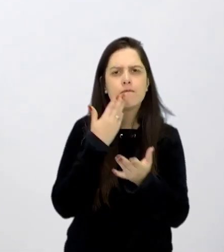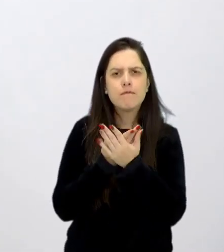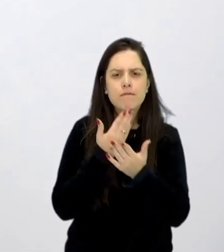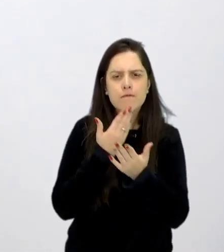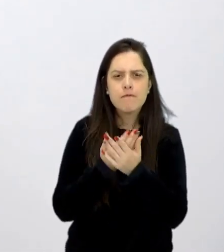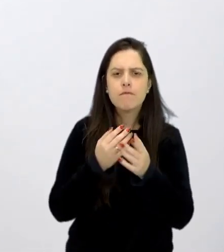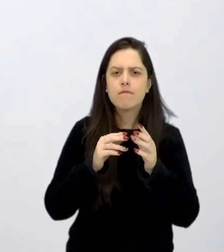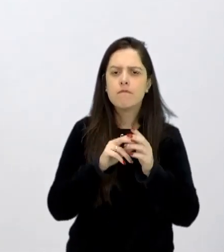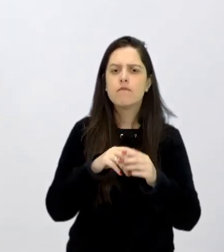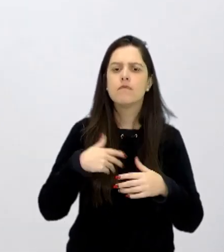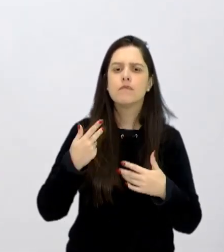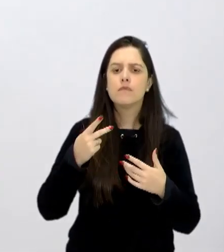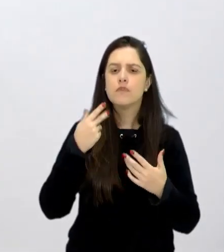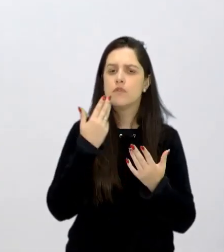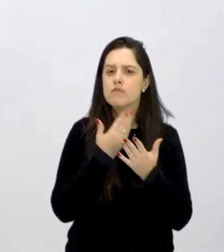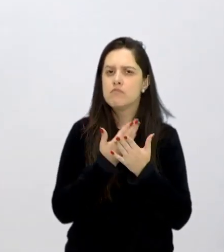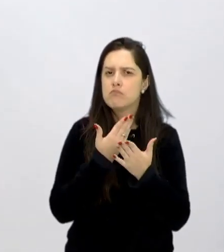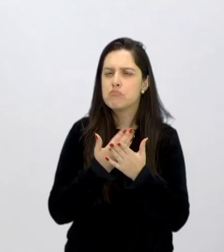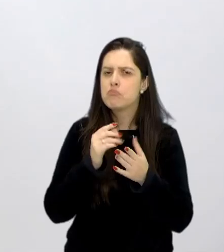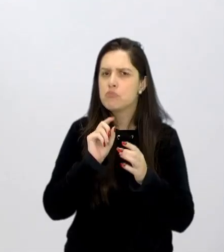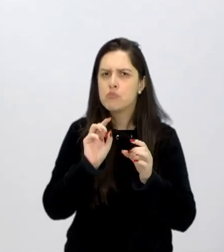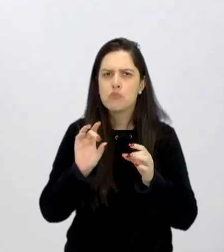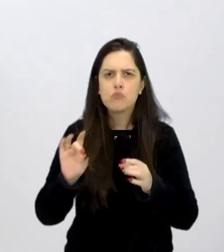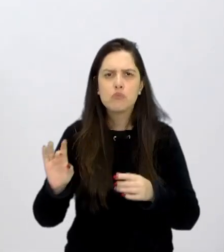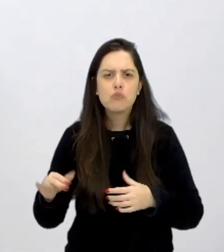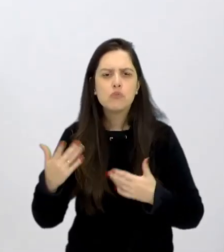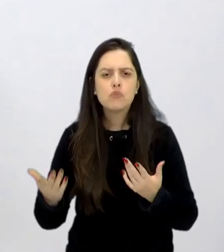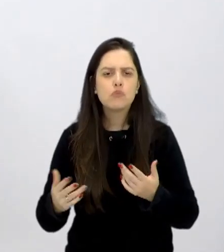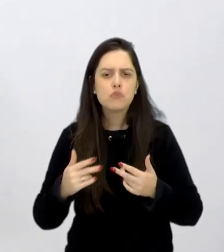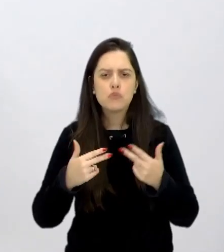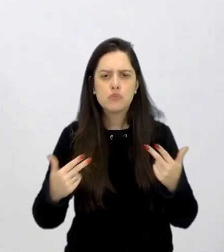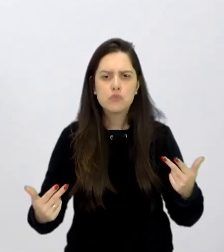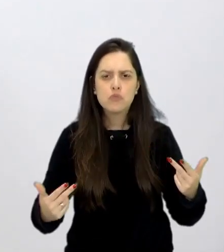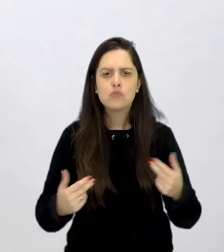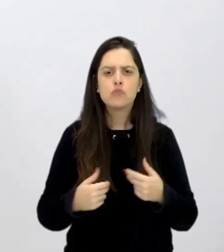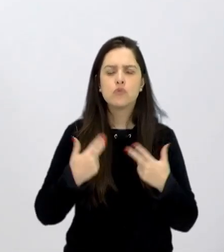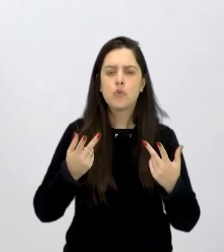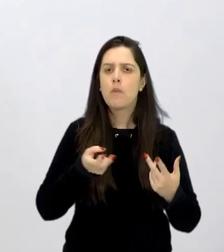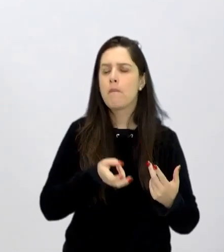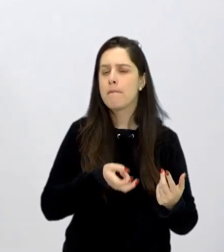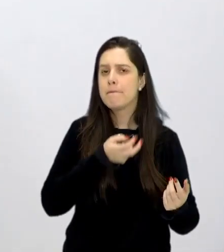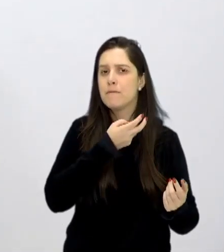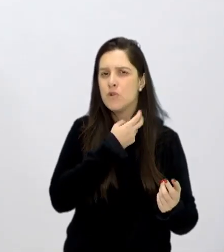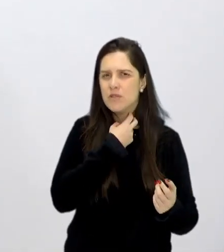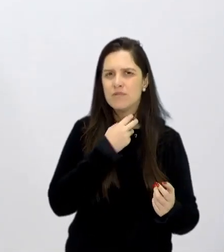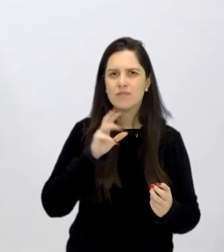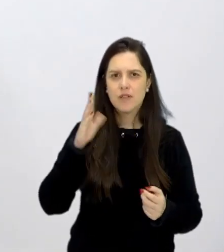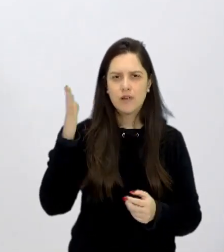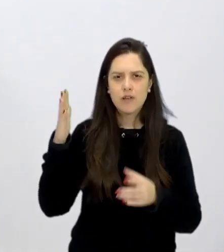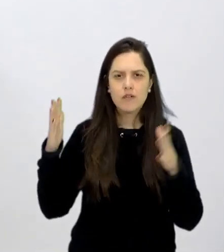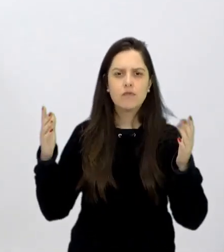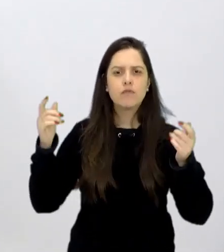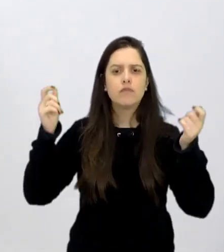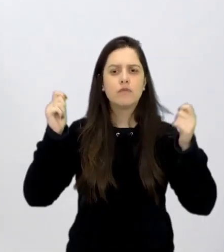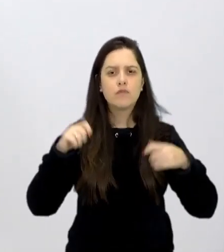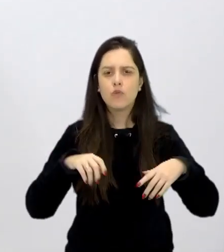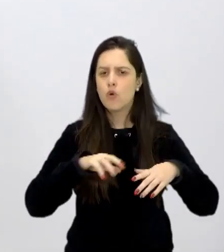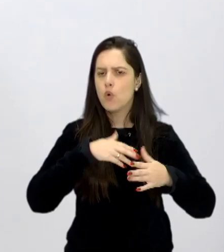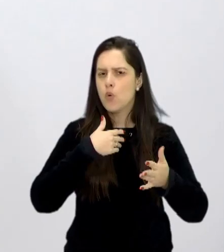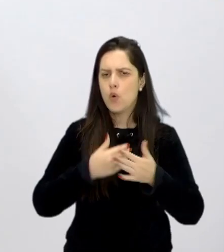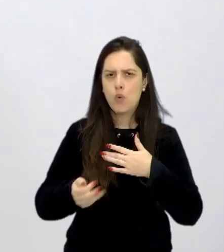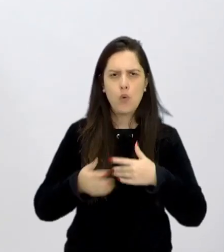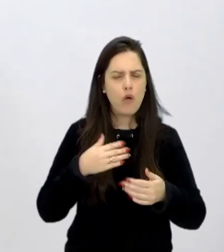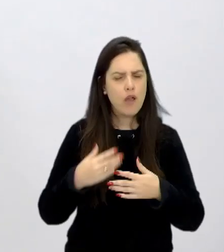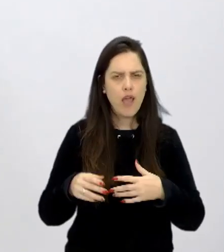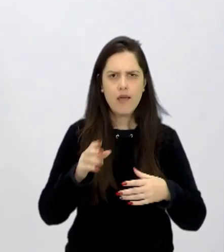feito para estudar aqui no caso as relações dos morcegos e das plantas, servem para estudar qualquer outro tipo